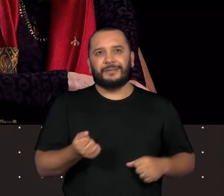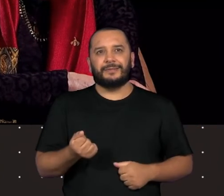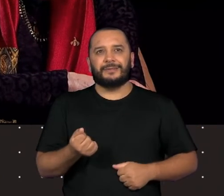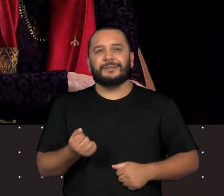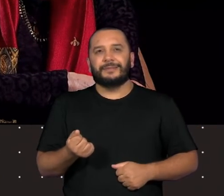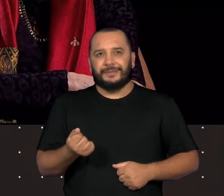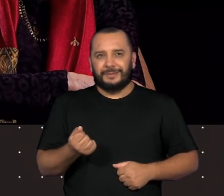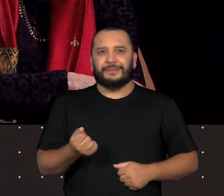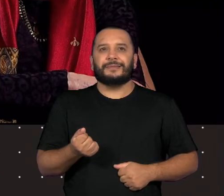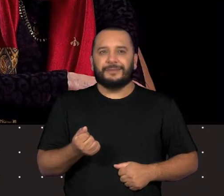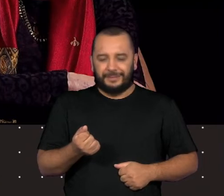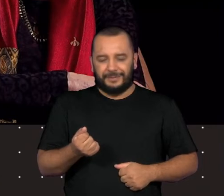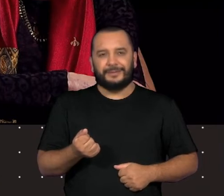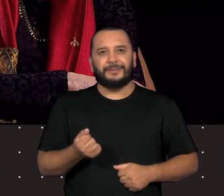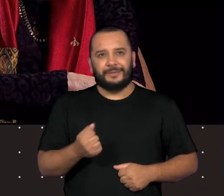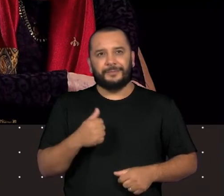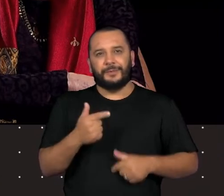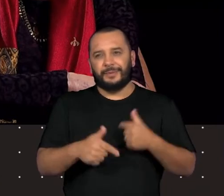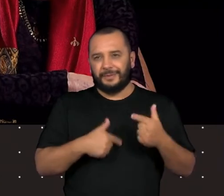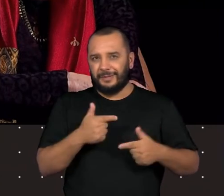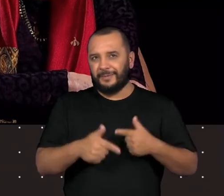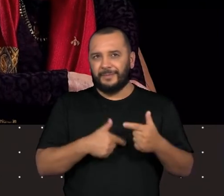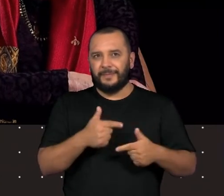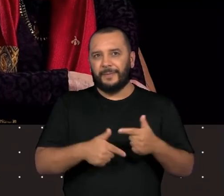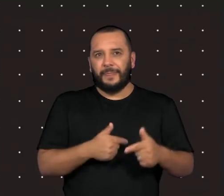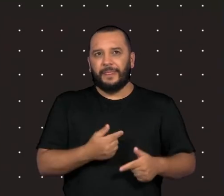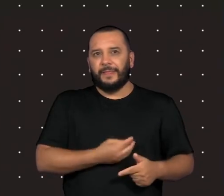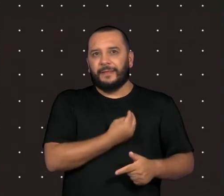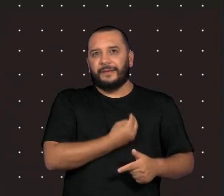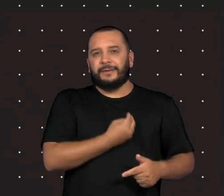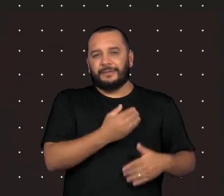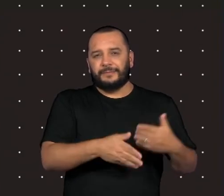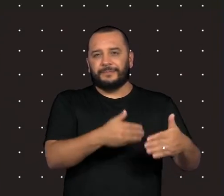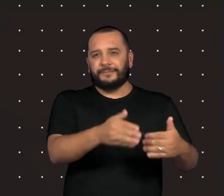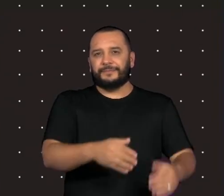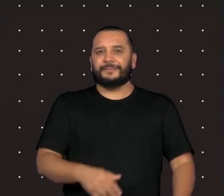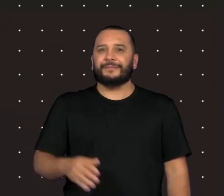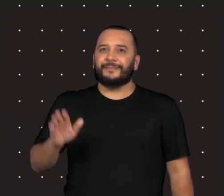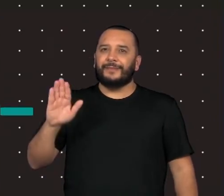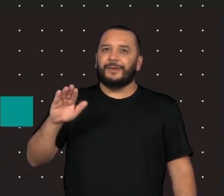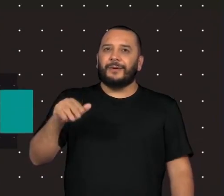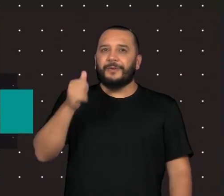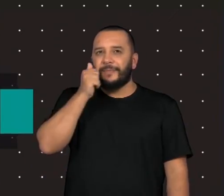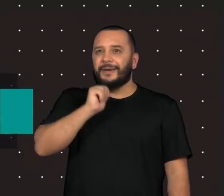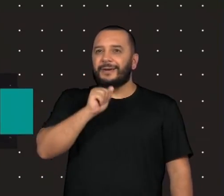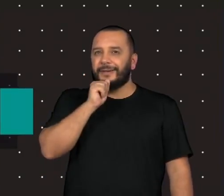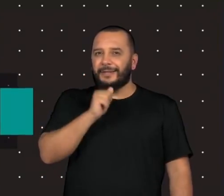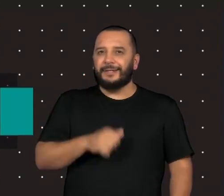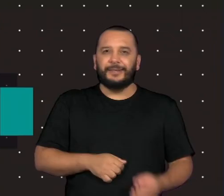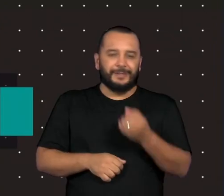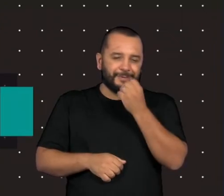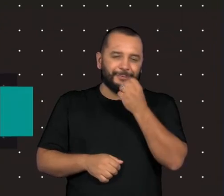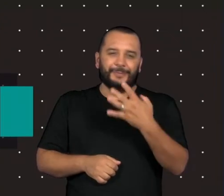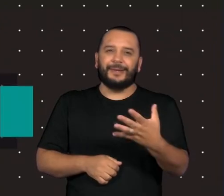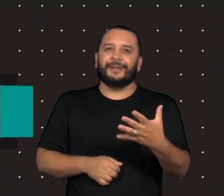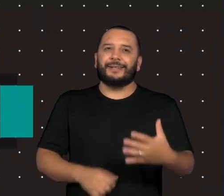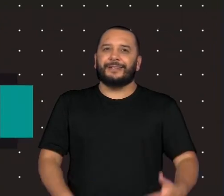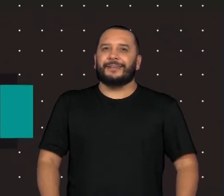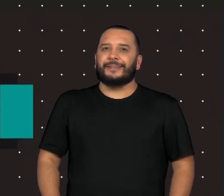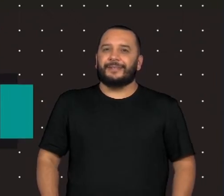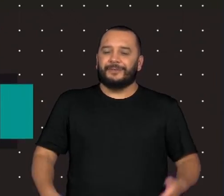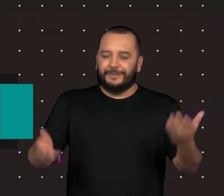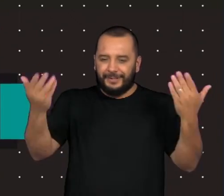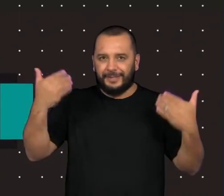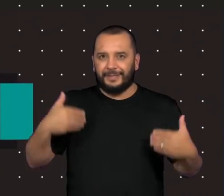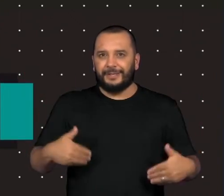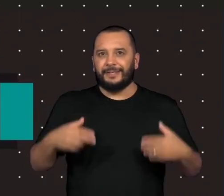na empreitada da minha vida, no meu caminhar. Oi, mãe! Tudo bem? Estou aqui para dizer